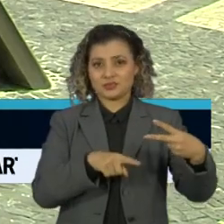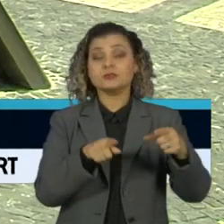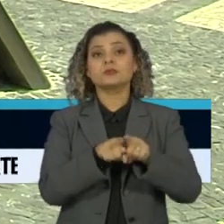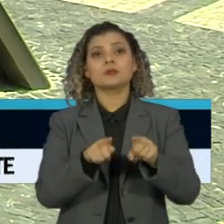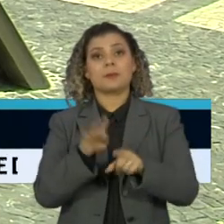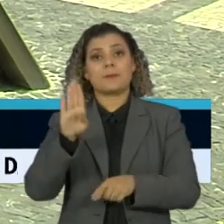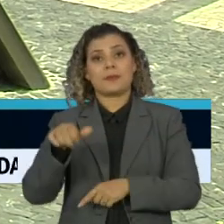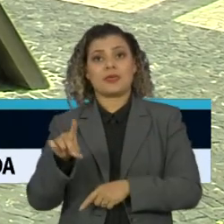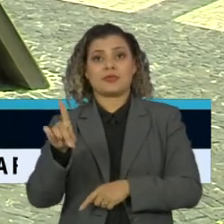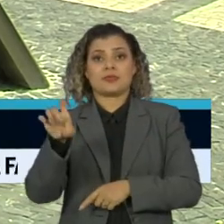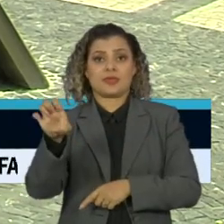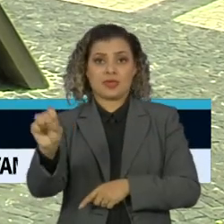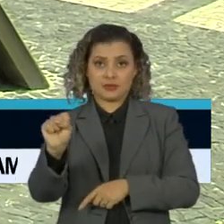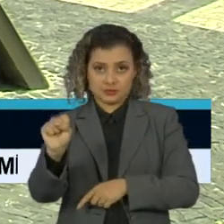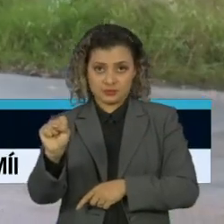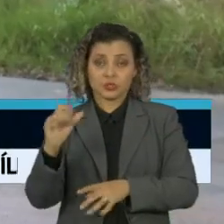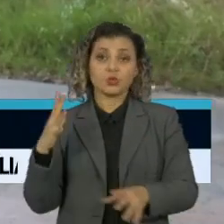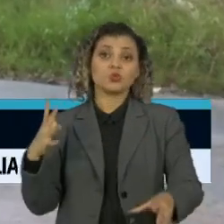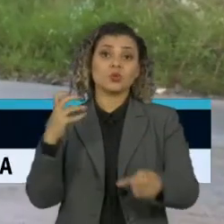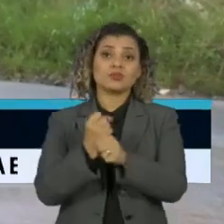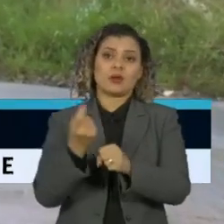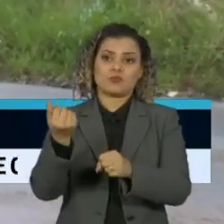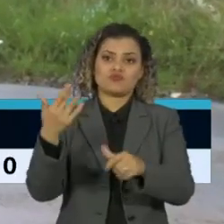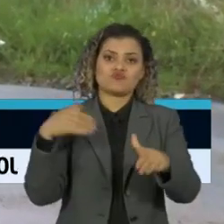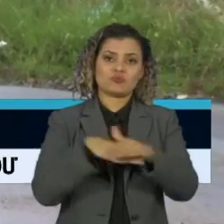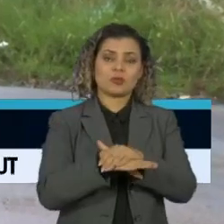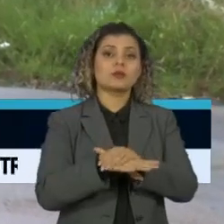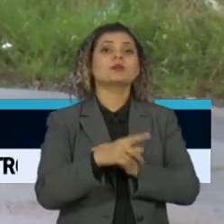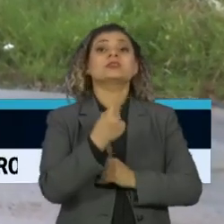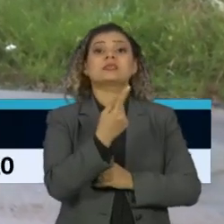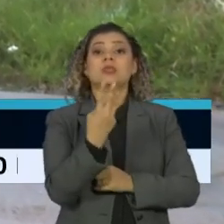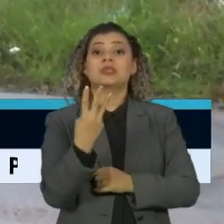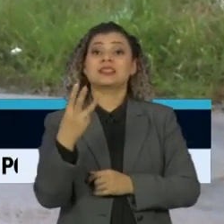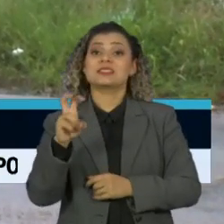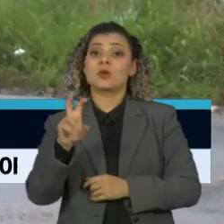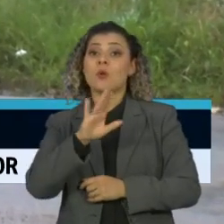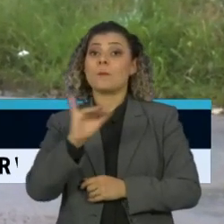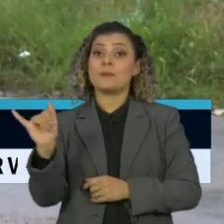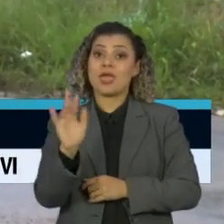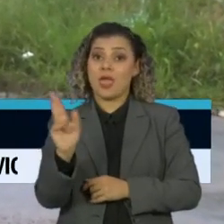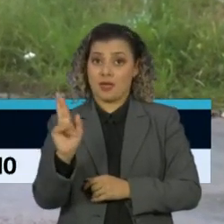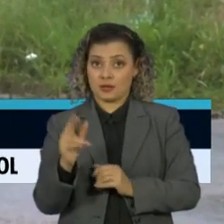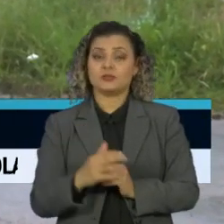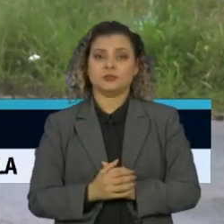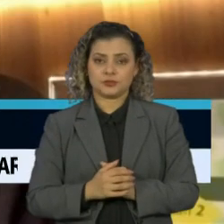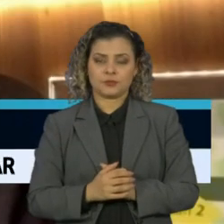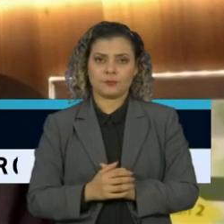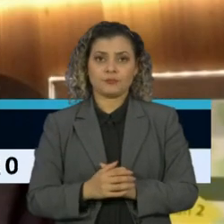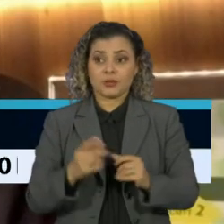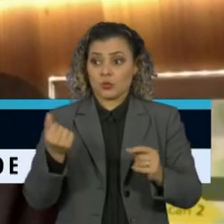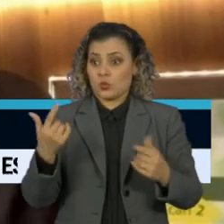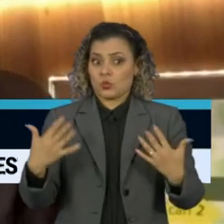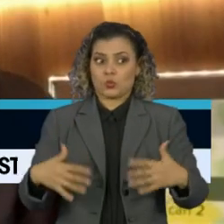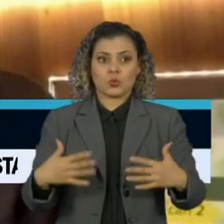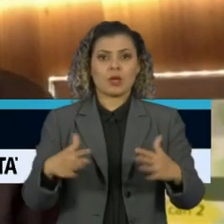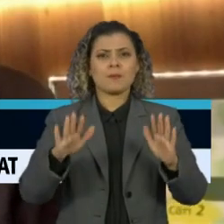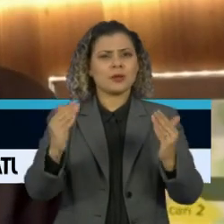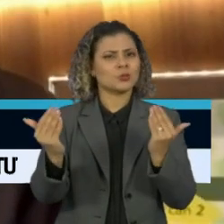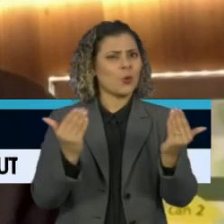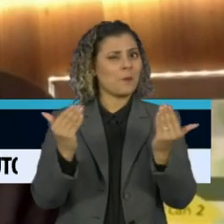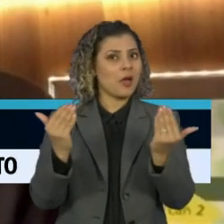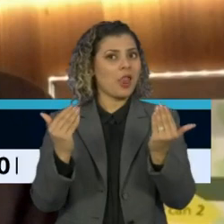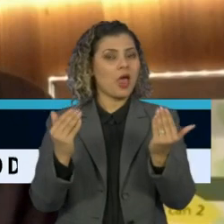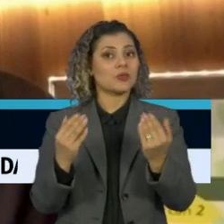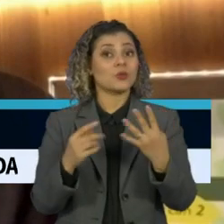detidas pelo BNDES, num total arrecadado de menos de 135 bilhões de reais. Números modestos quando comparados